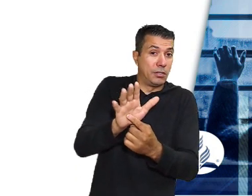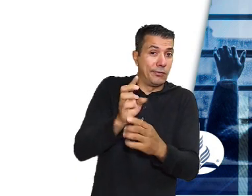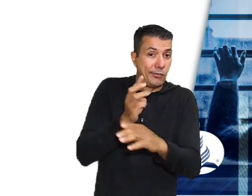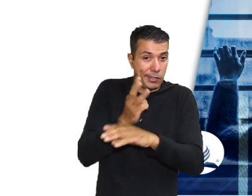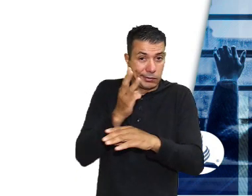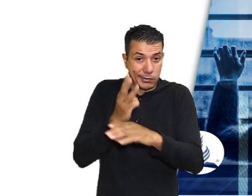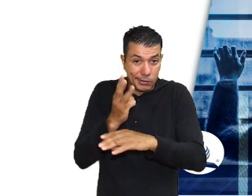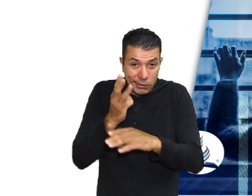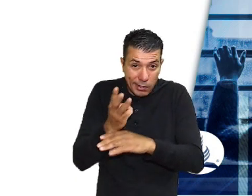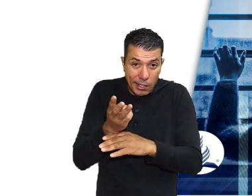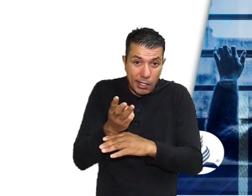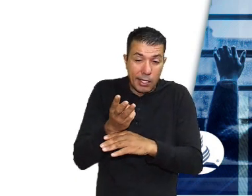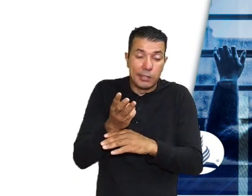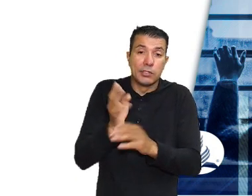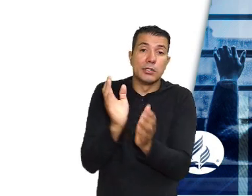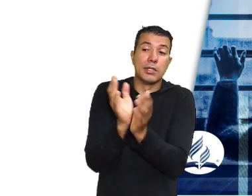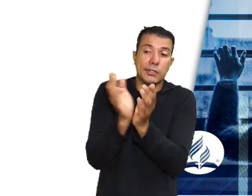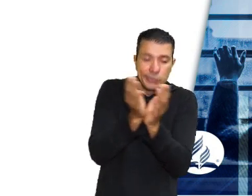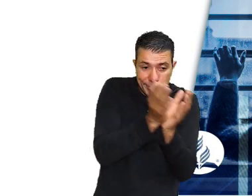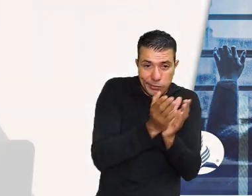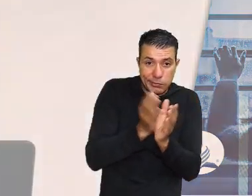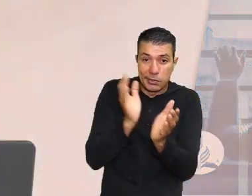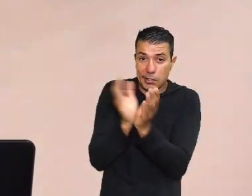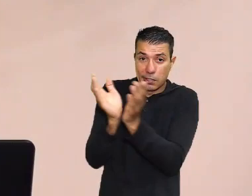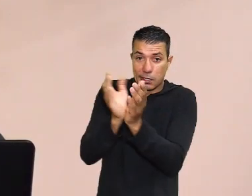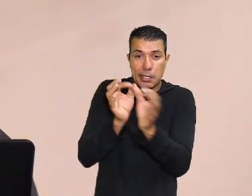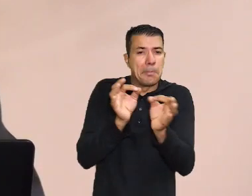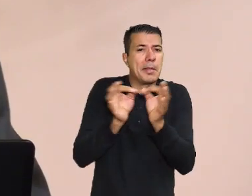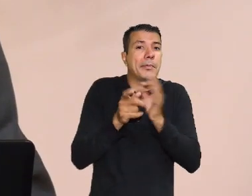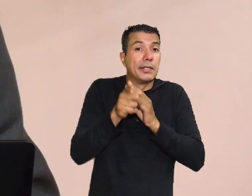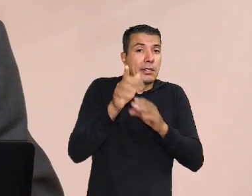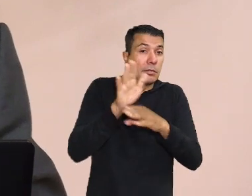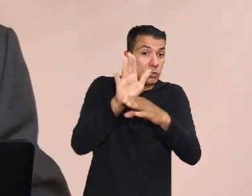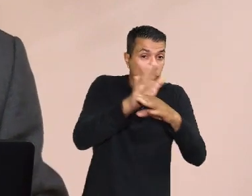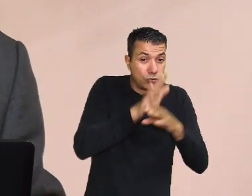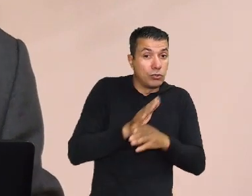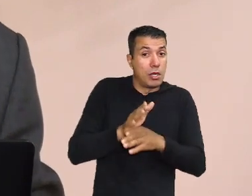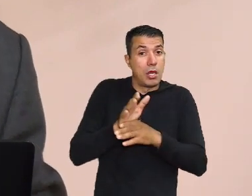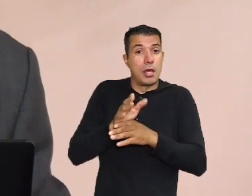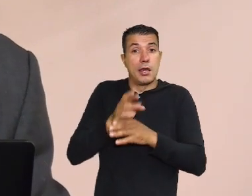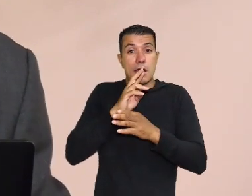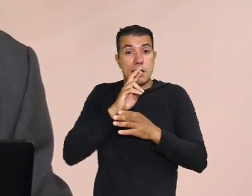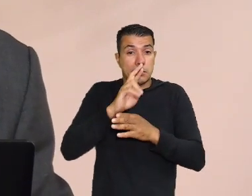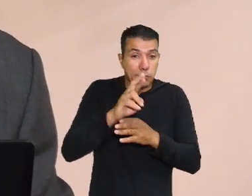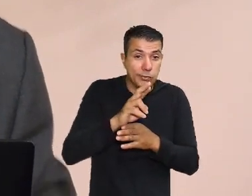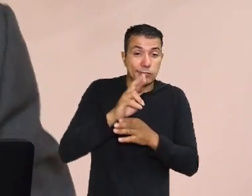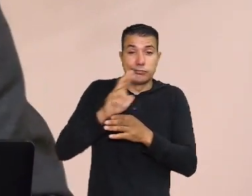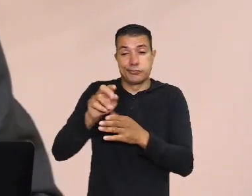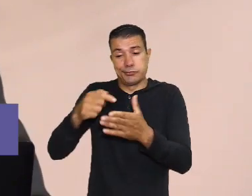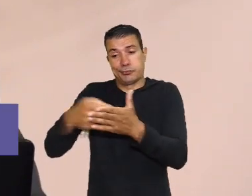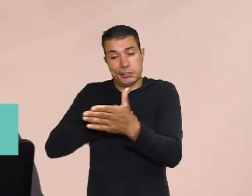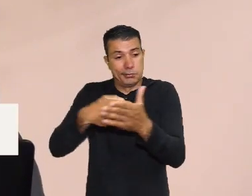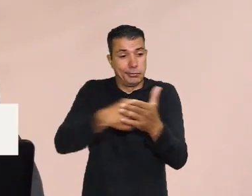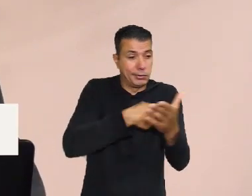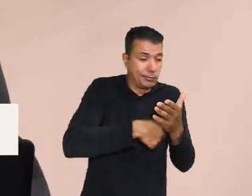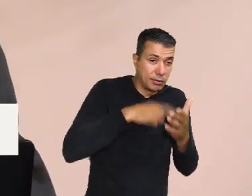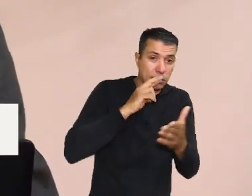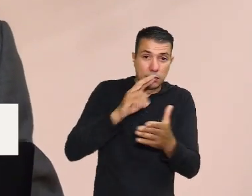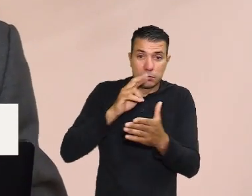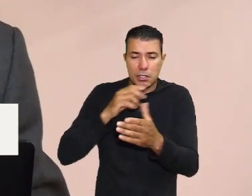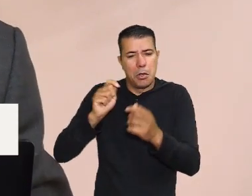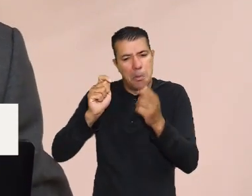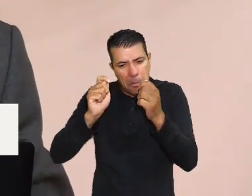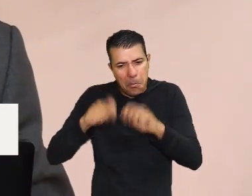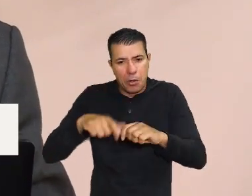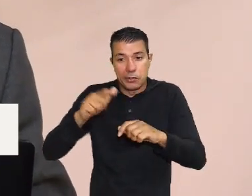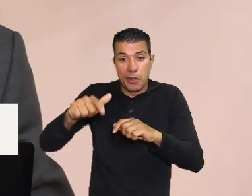WhatsApp, faz parte da nossa equipe. Nós temos uma equipe preparada aí para te atender, responder as suas perguntas. Eu também posso estar respondendo